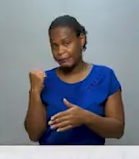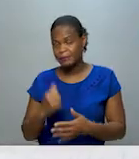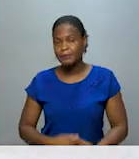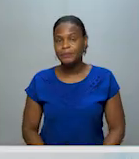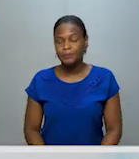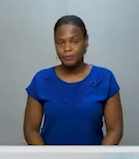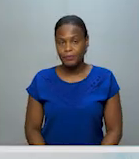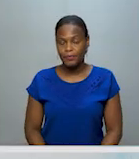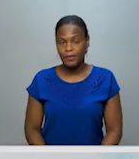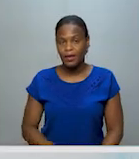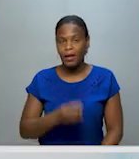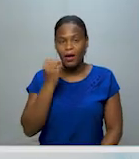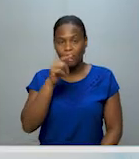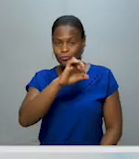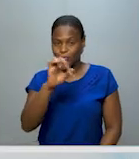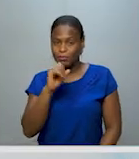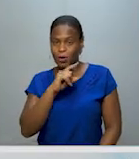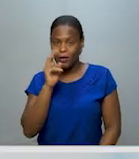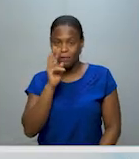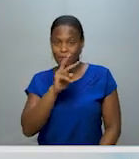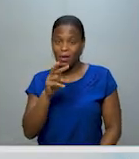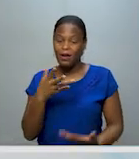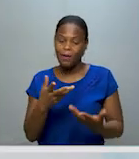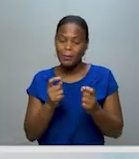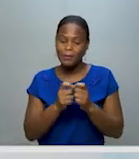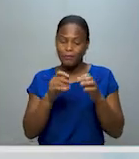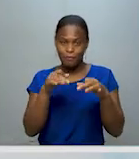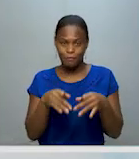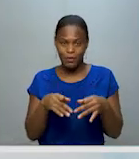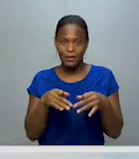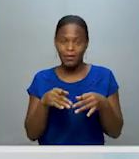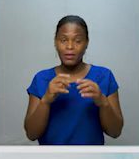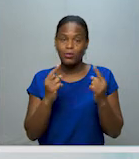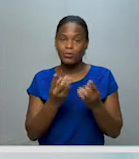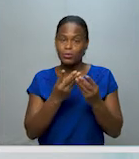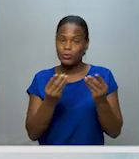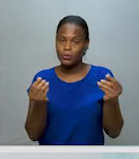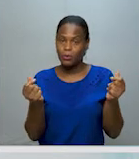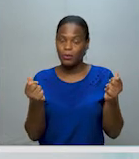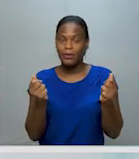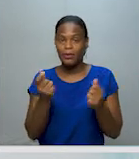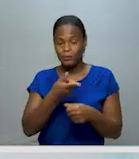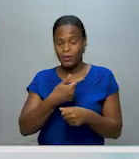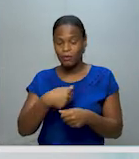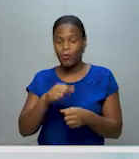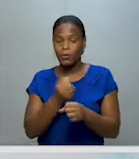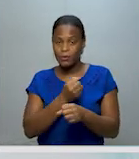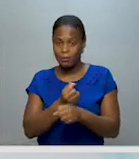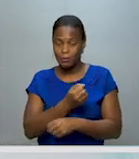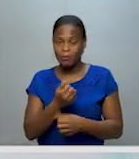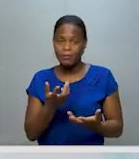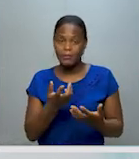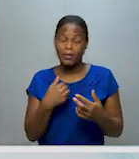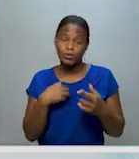dele. Portanto, como podem ver, chega assim o fim da resolução da nossa